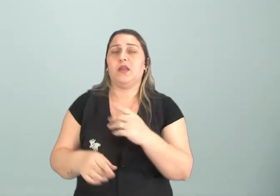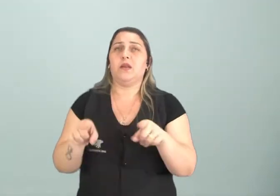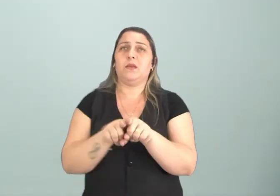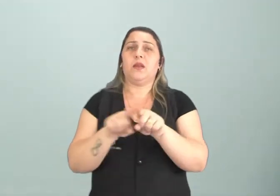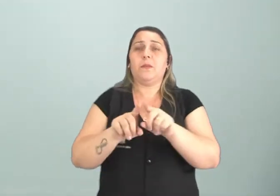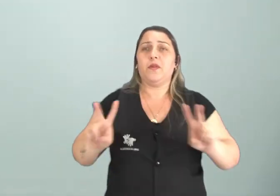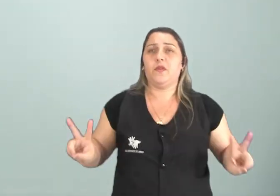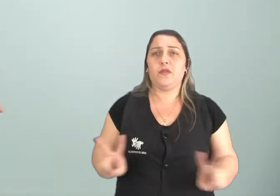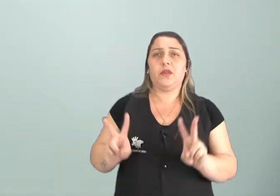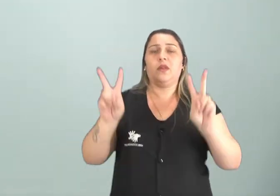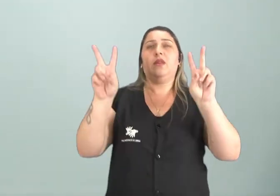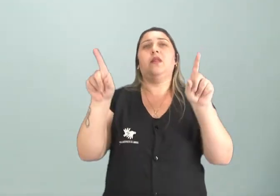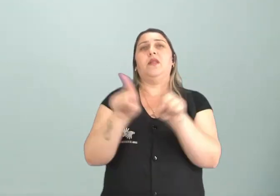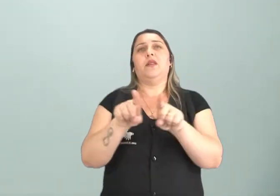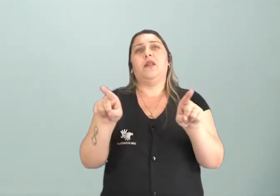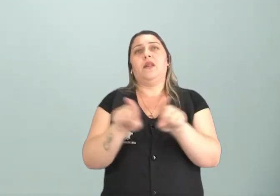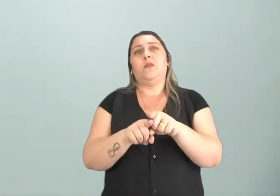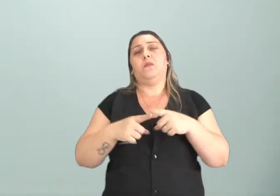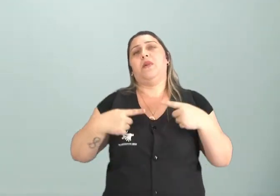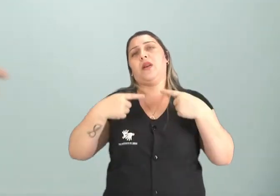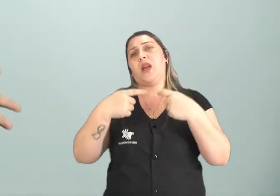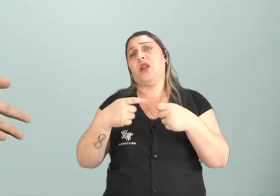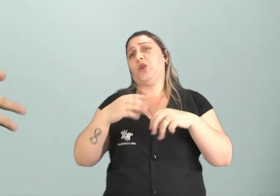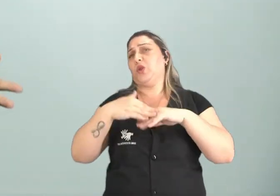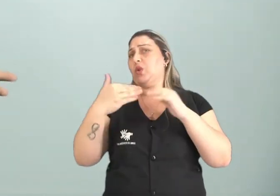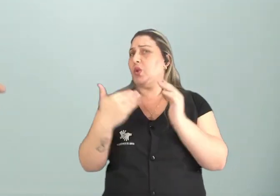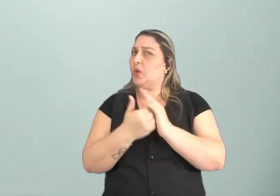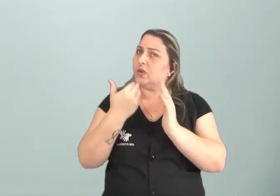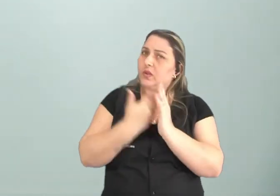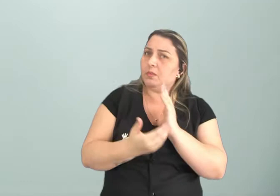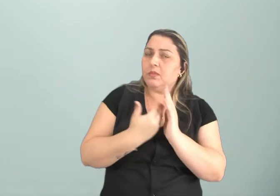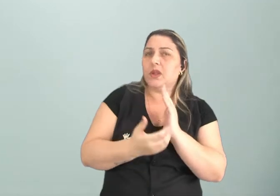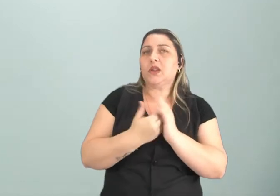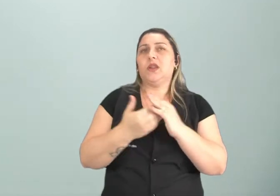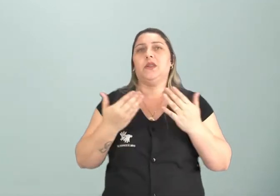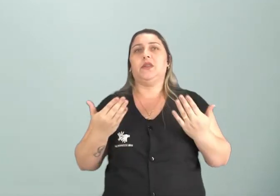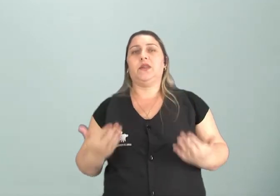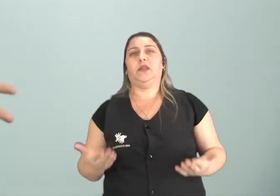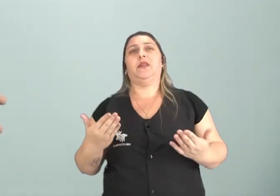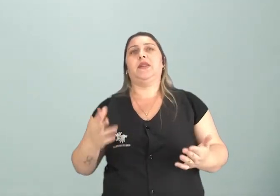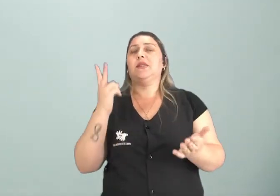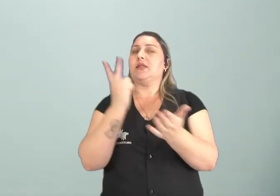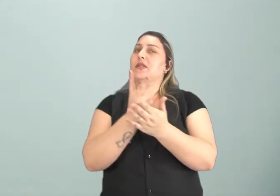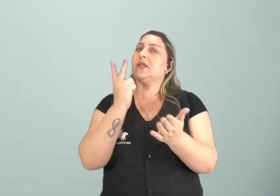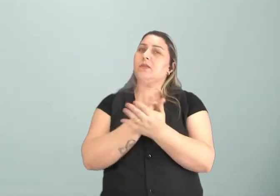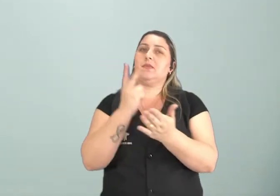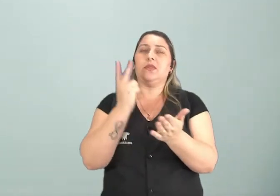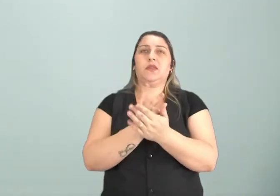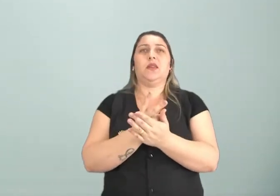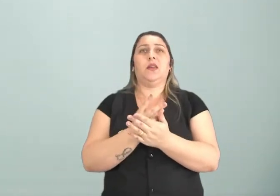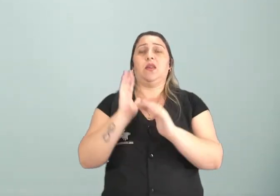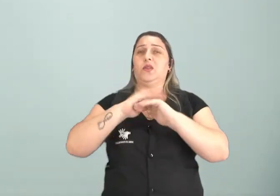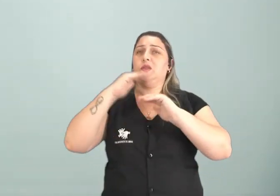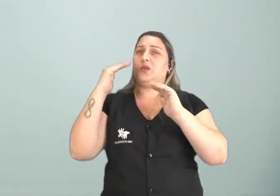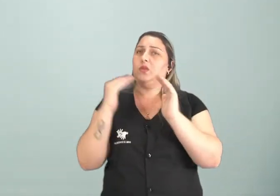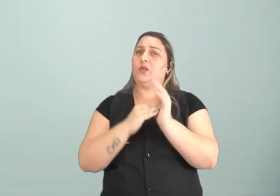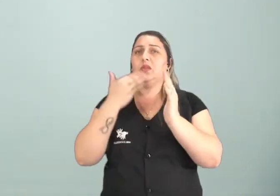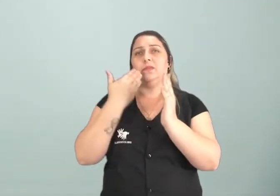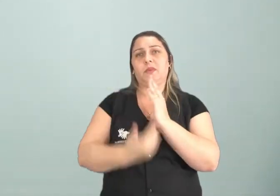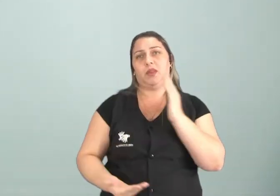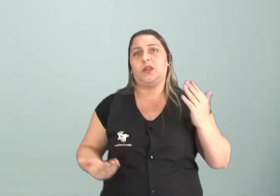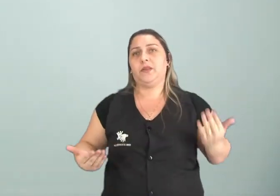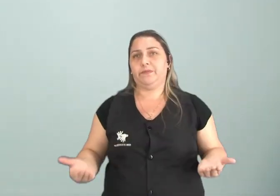os vitoriosos. Afinal, numa guerra, todo mundo sai perdendo, certo? É sempre um absurdo moral, porque todo mundo sai